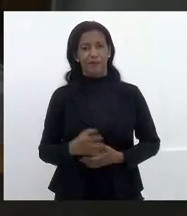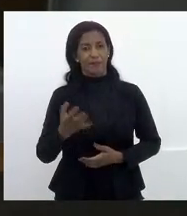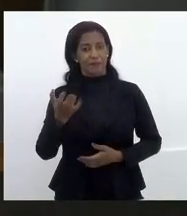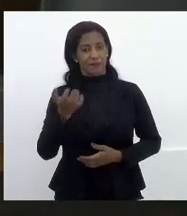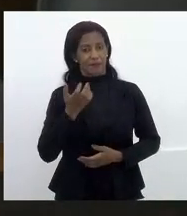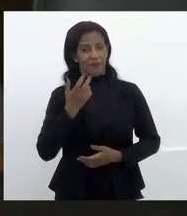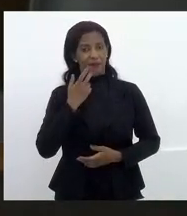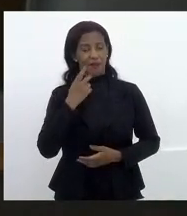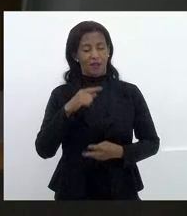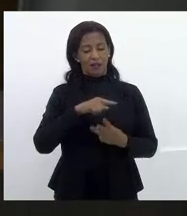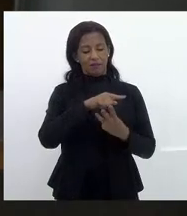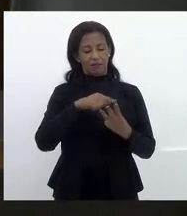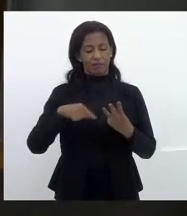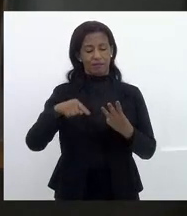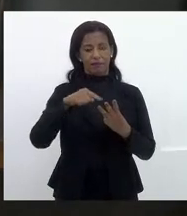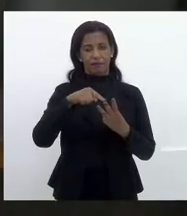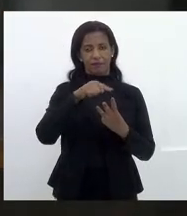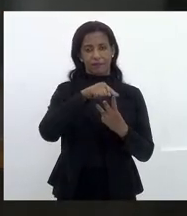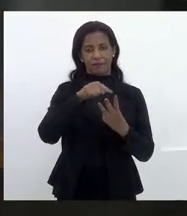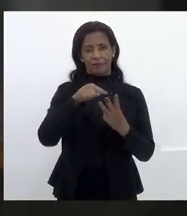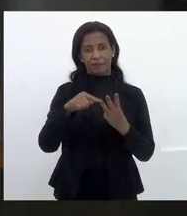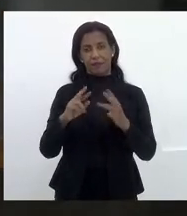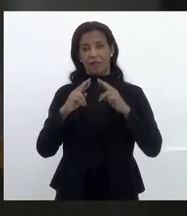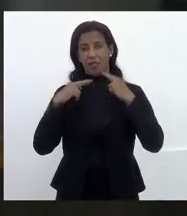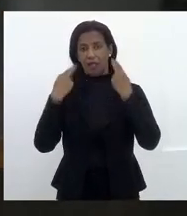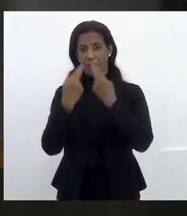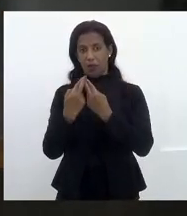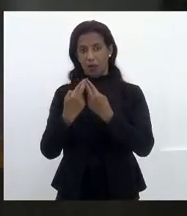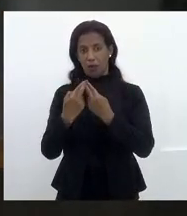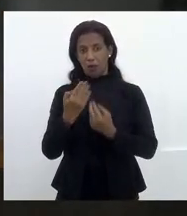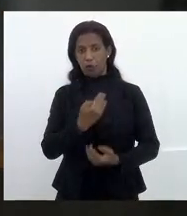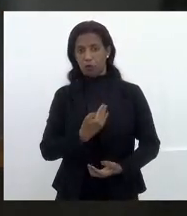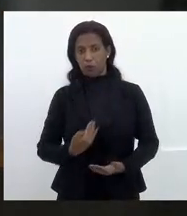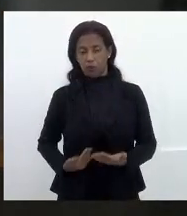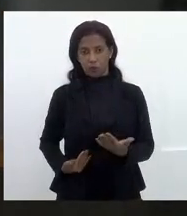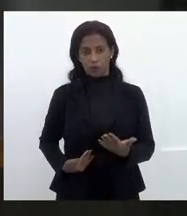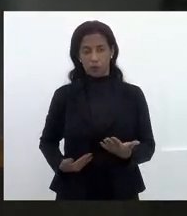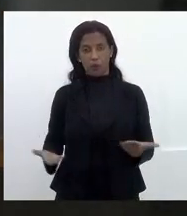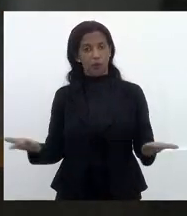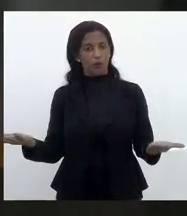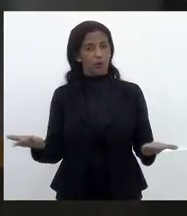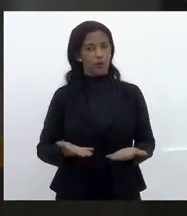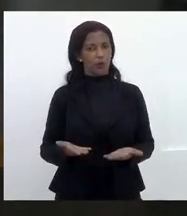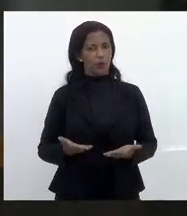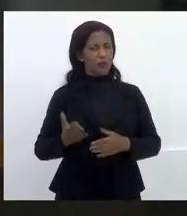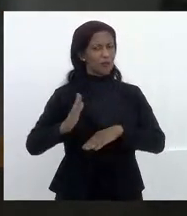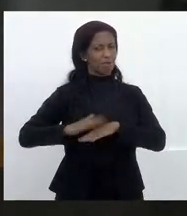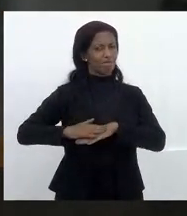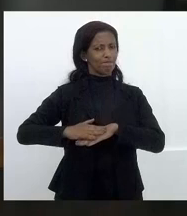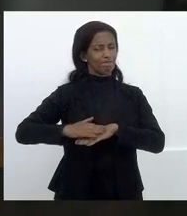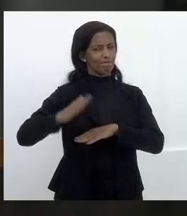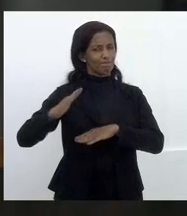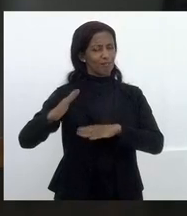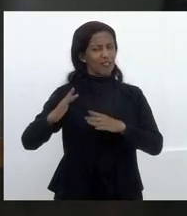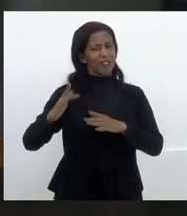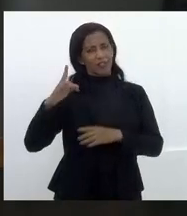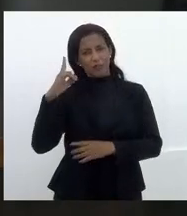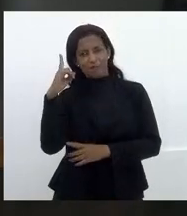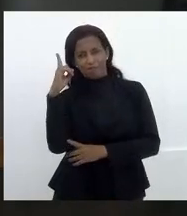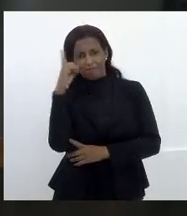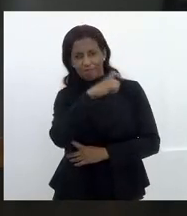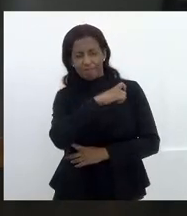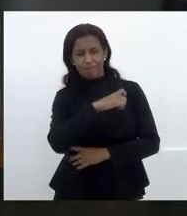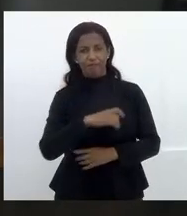que das Três audiências públicas talvez essa seja a mais densa